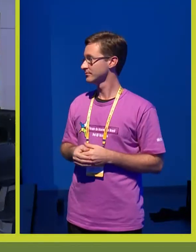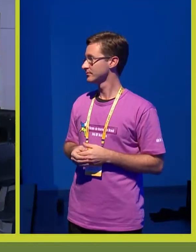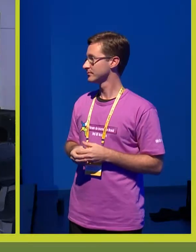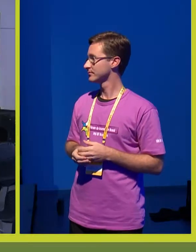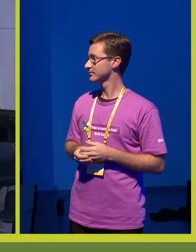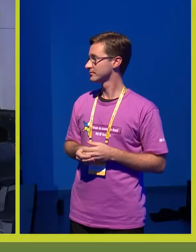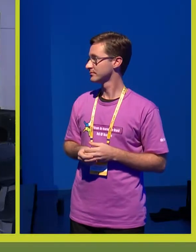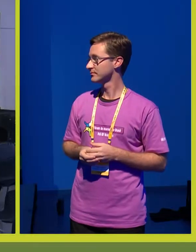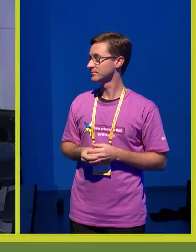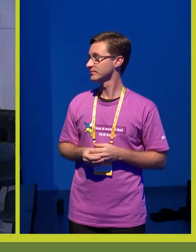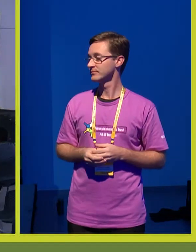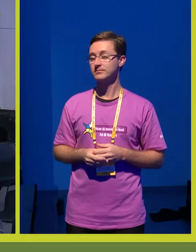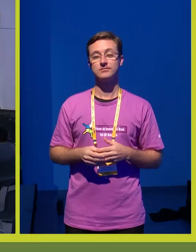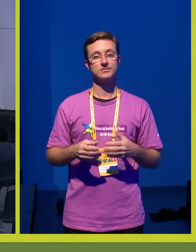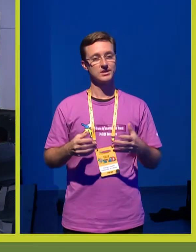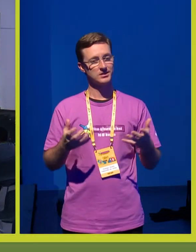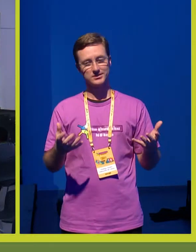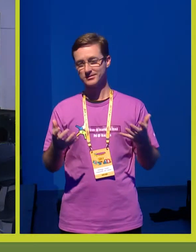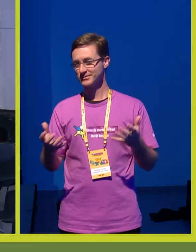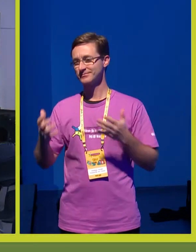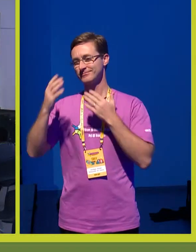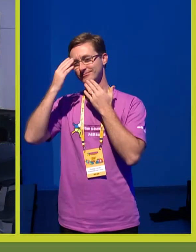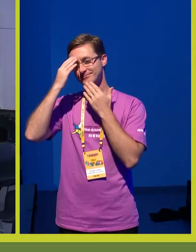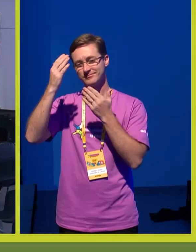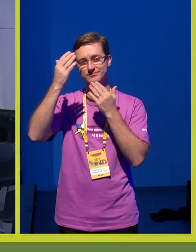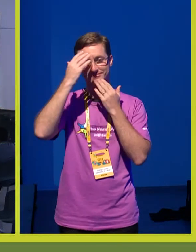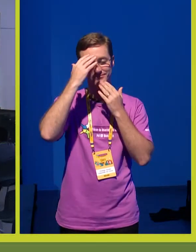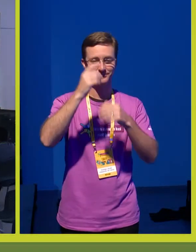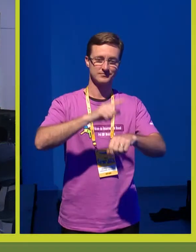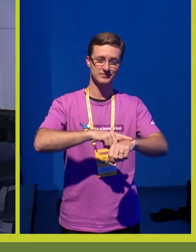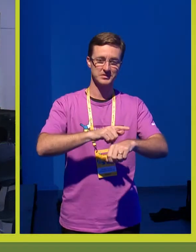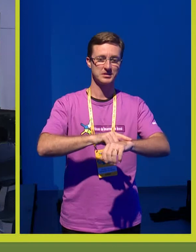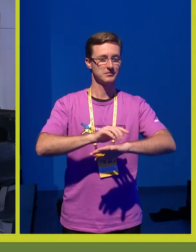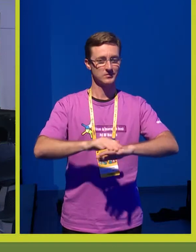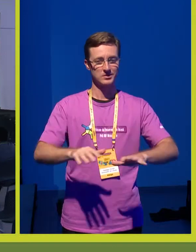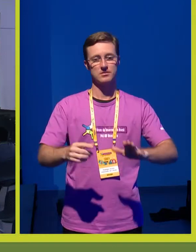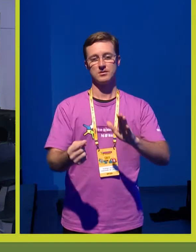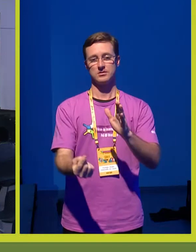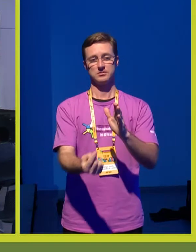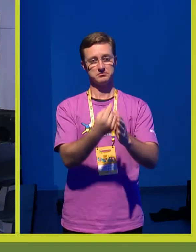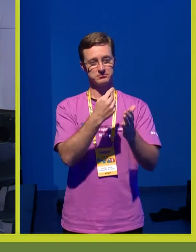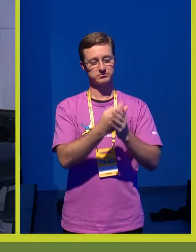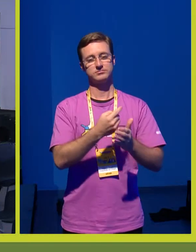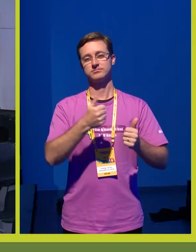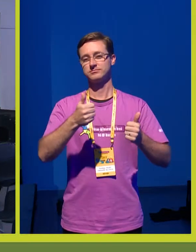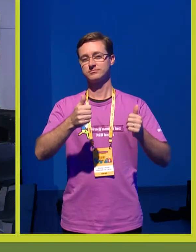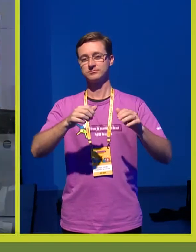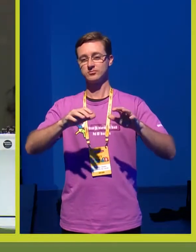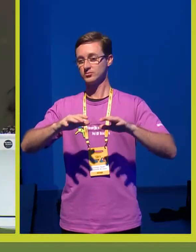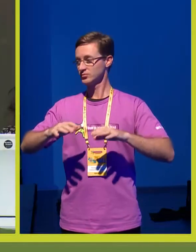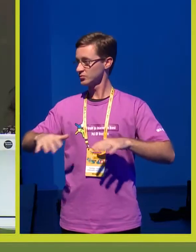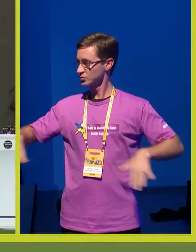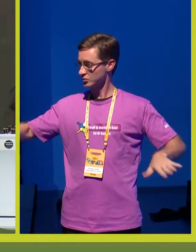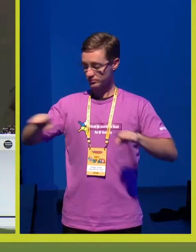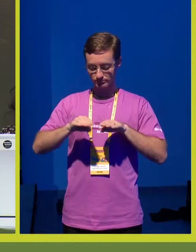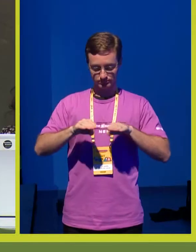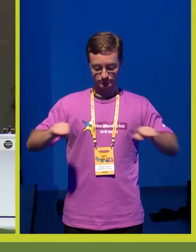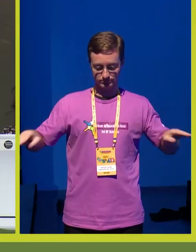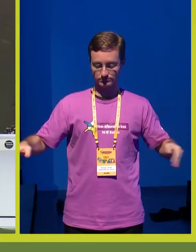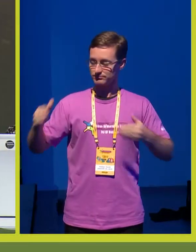desculpar pelo tempo restrito das perguntas e respostas mas agradecer a todos a todos os participantes da mesa foi uma